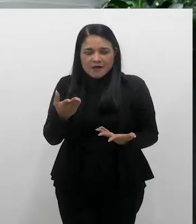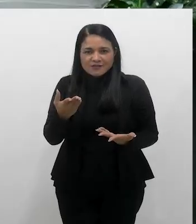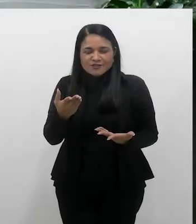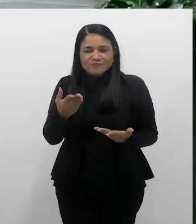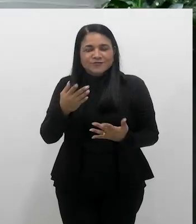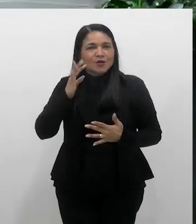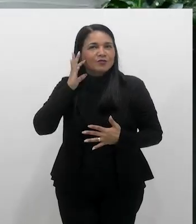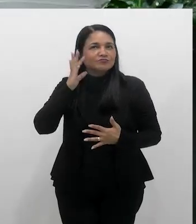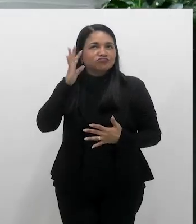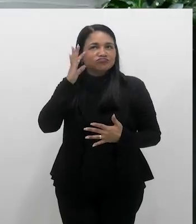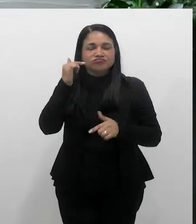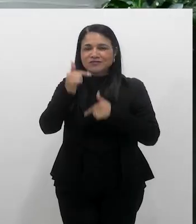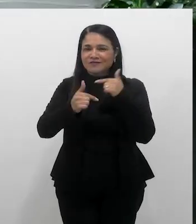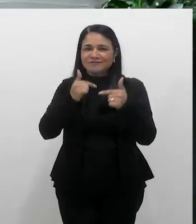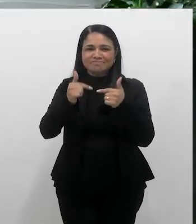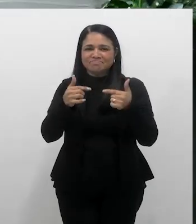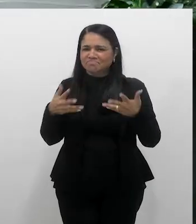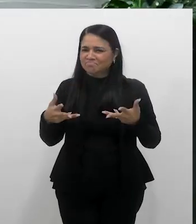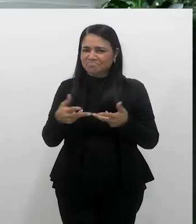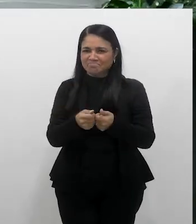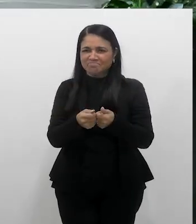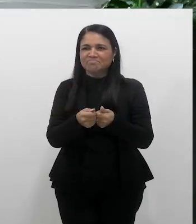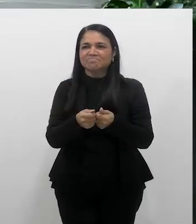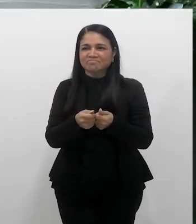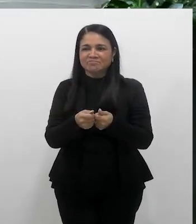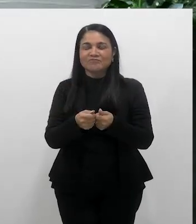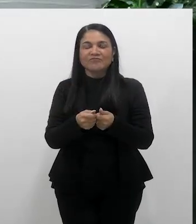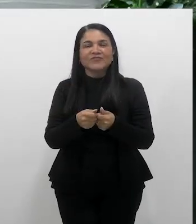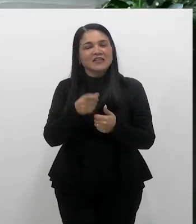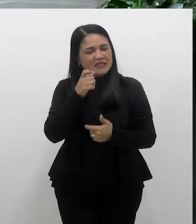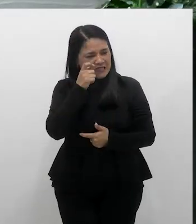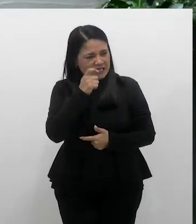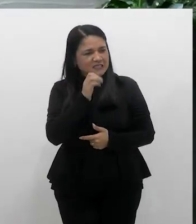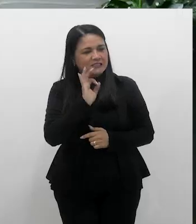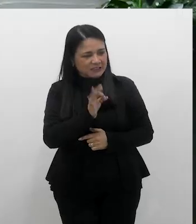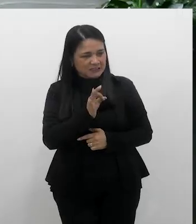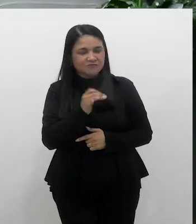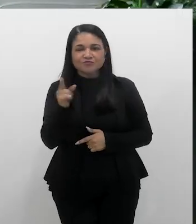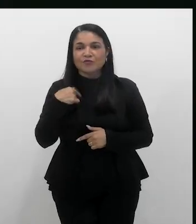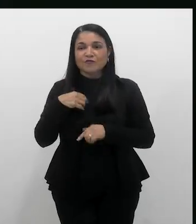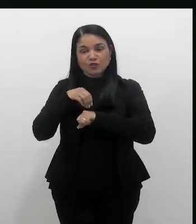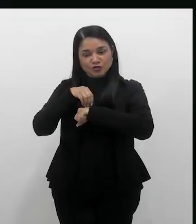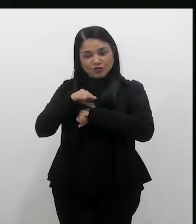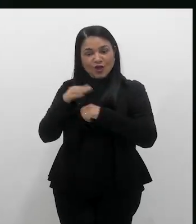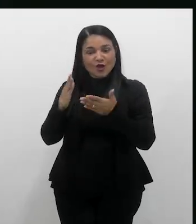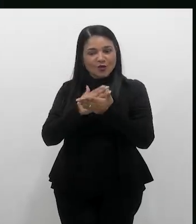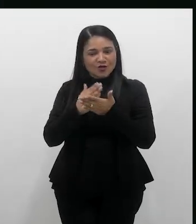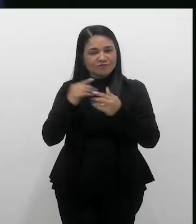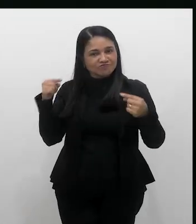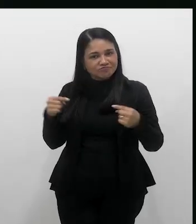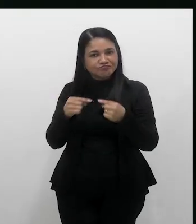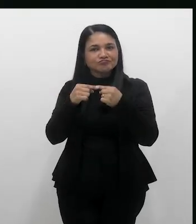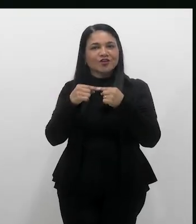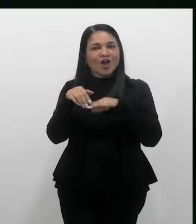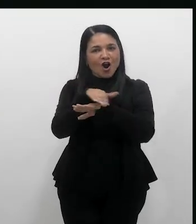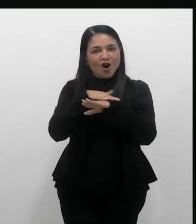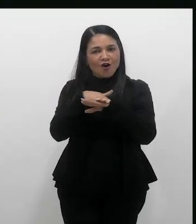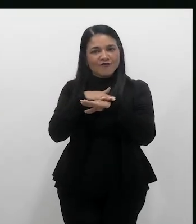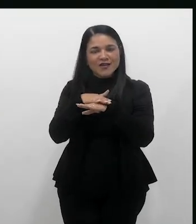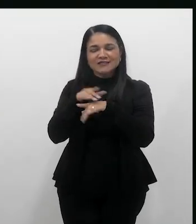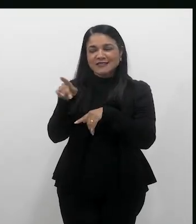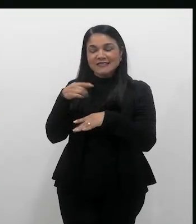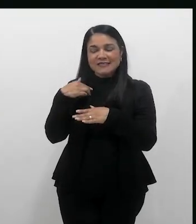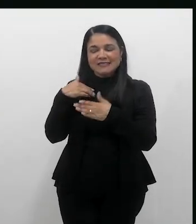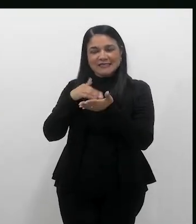assim, um trabalho de imaginação fenomenal. Com certeza, muito interessante. Eu vou indicar um livro que eu acho que tem a ver com a nossa conversa,